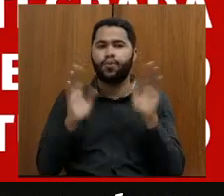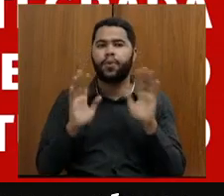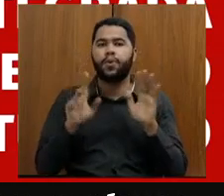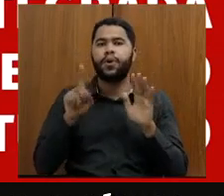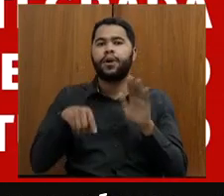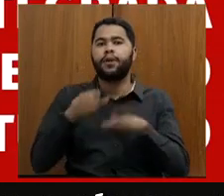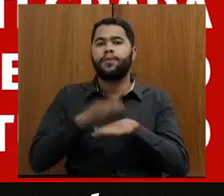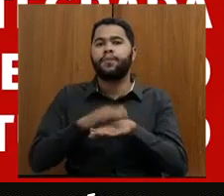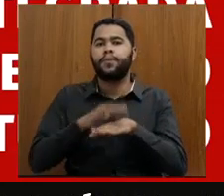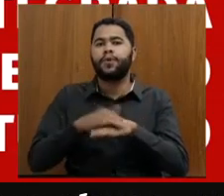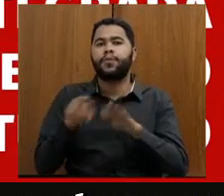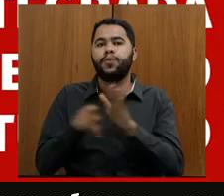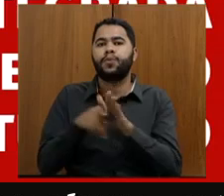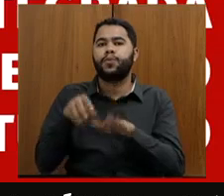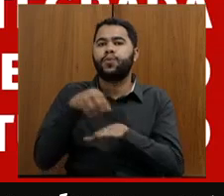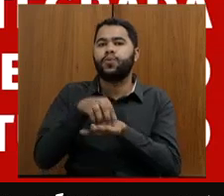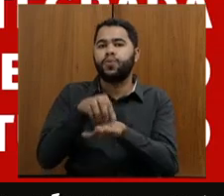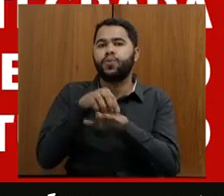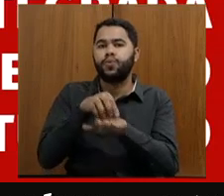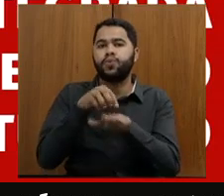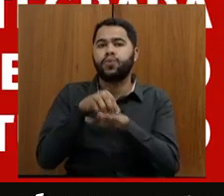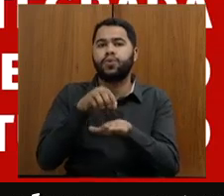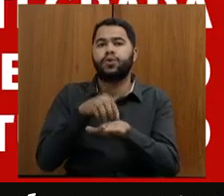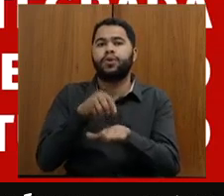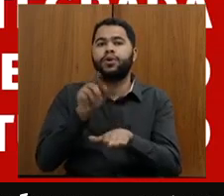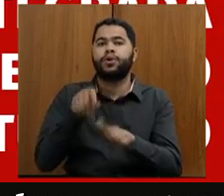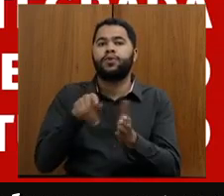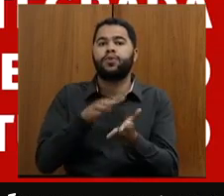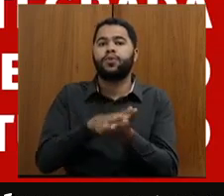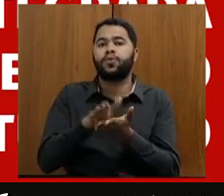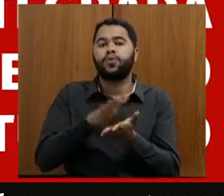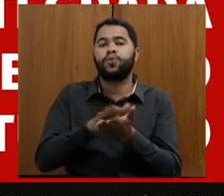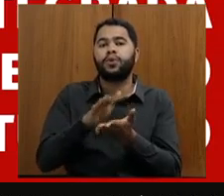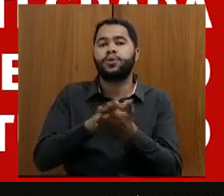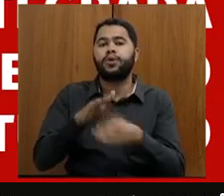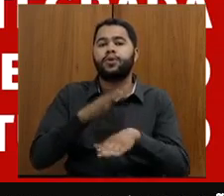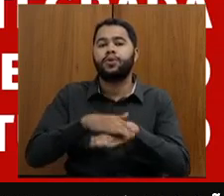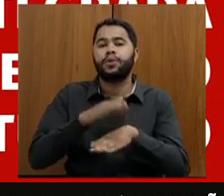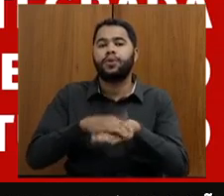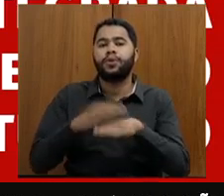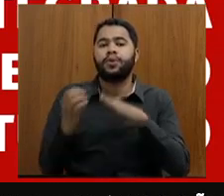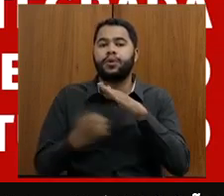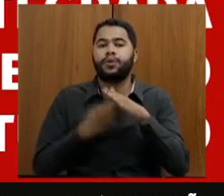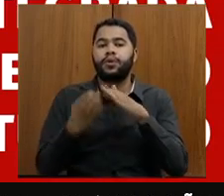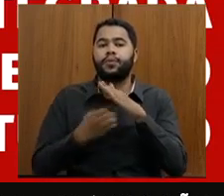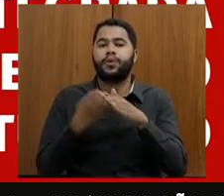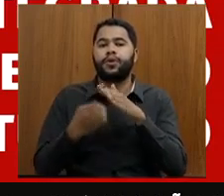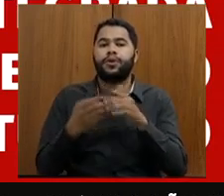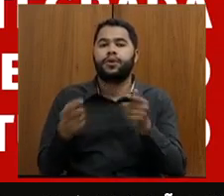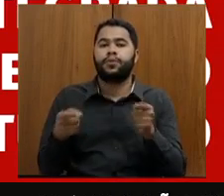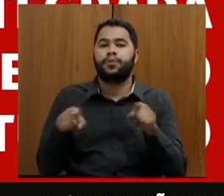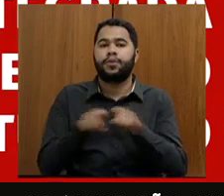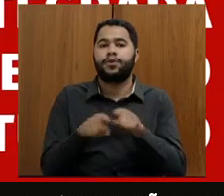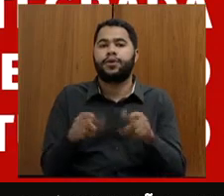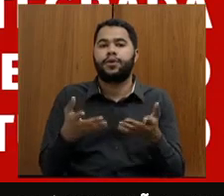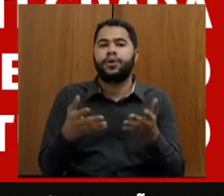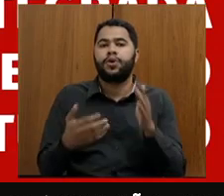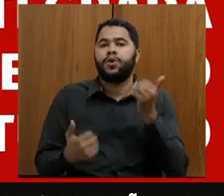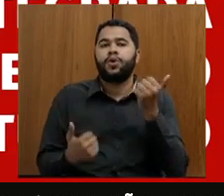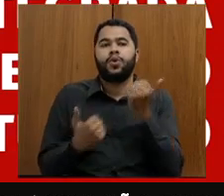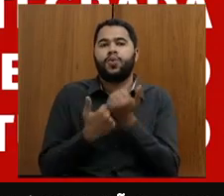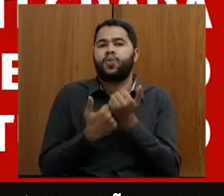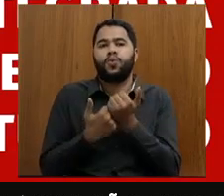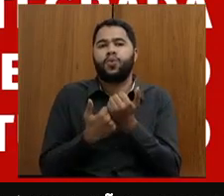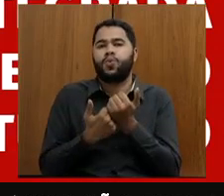ele fica lá nos pontos turísticos somente e vai ser custeado inclusive pelos empresários nessa parceria então não entra nem